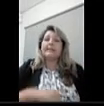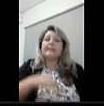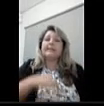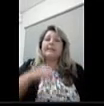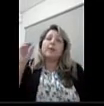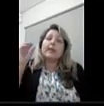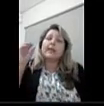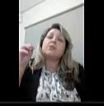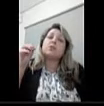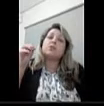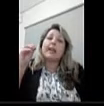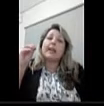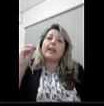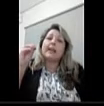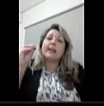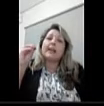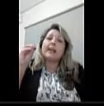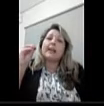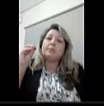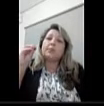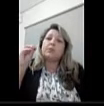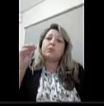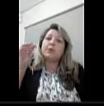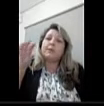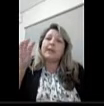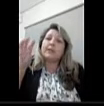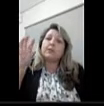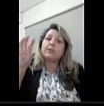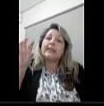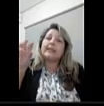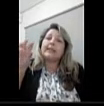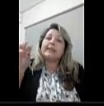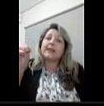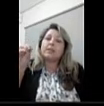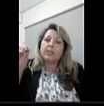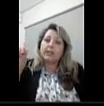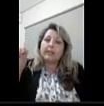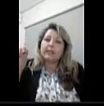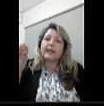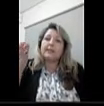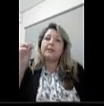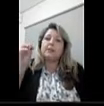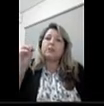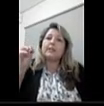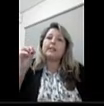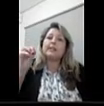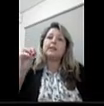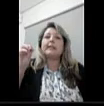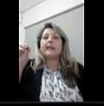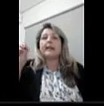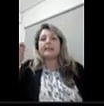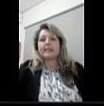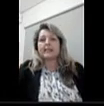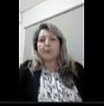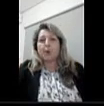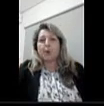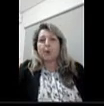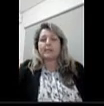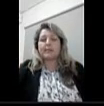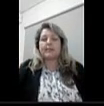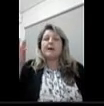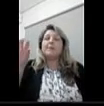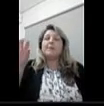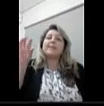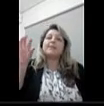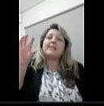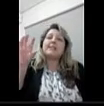Então, isso é, em muitos momentos a gente fala, dar uma dica, dar uma dica, não é dar as respostas,